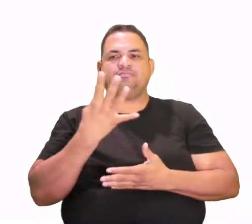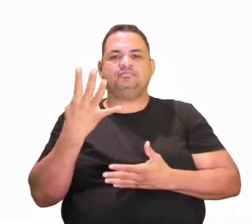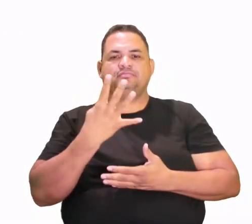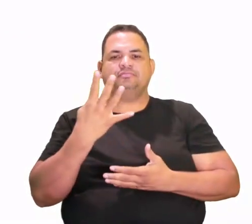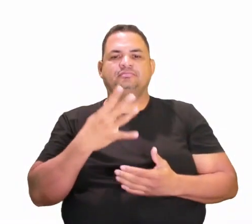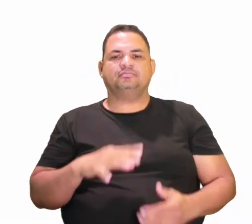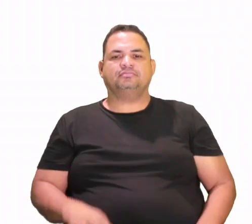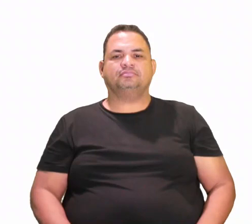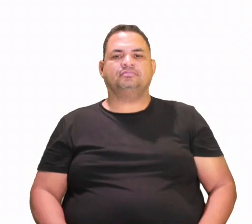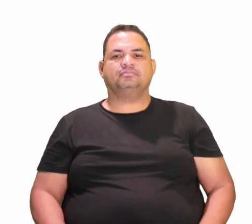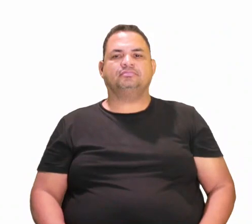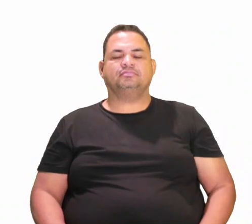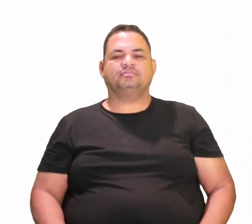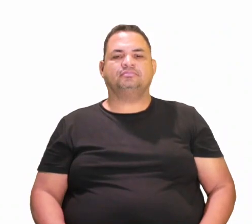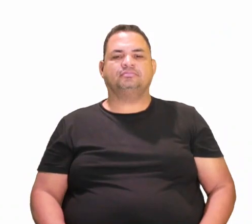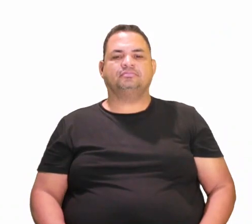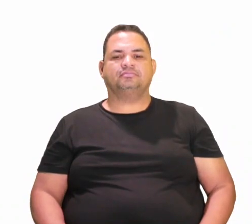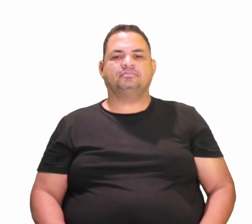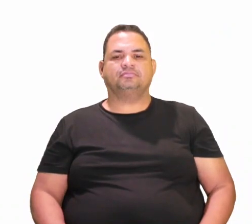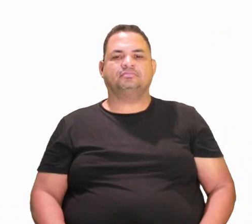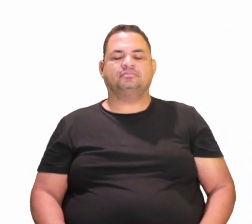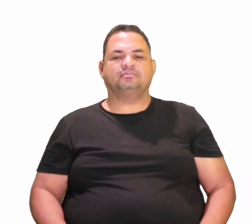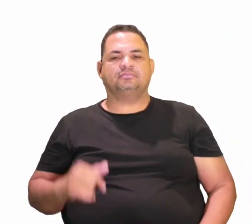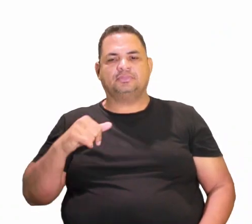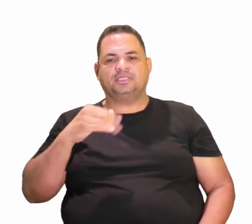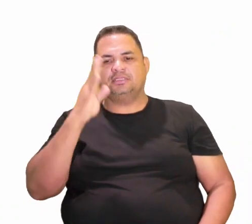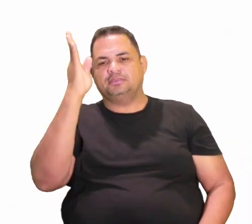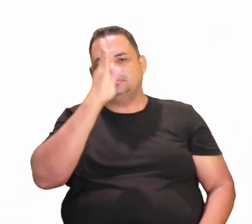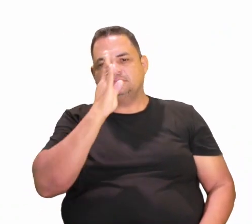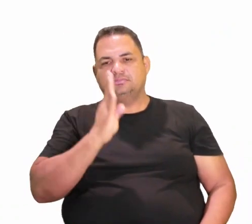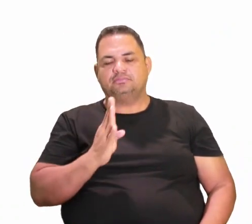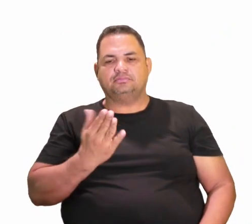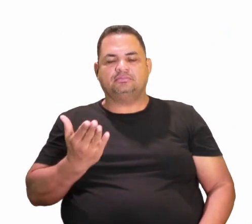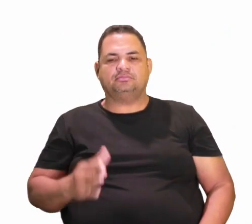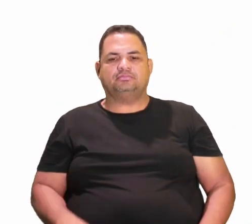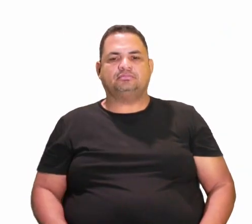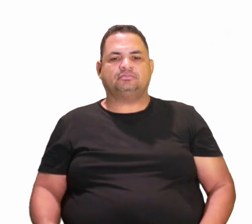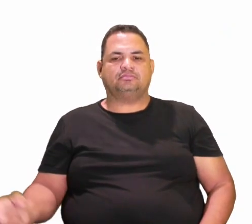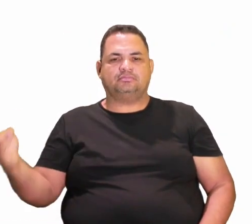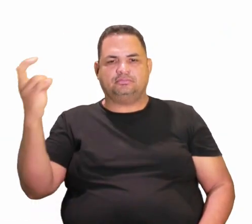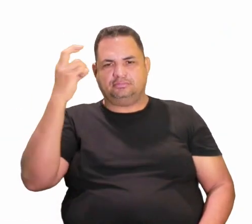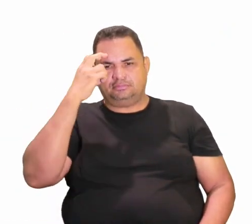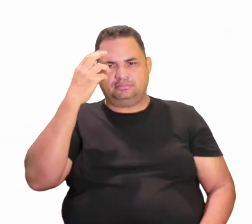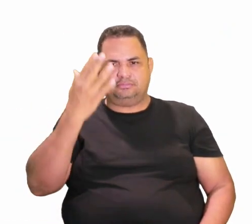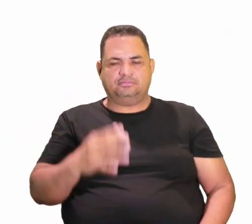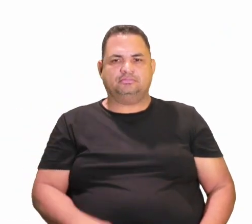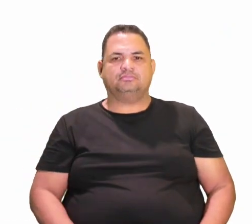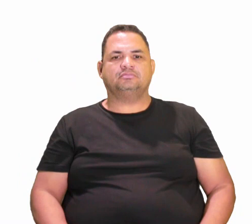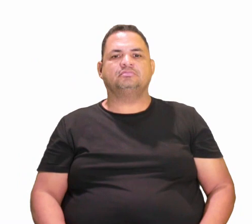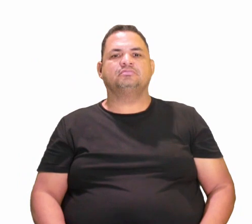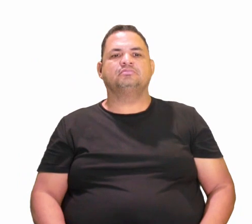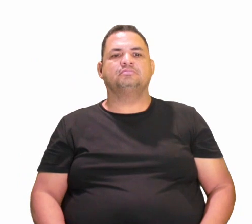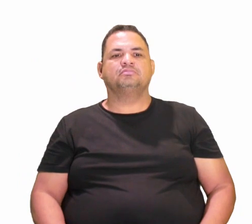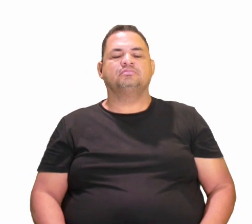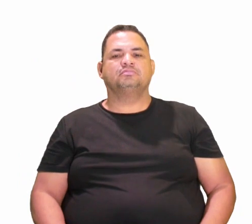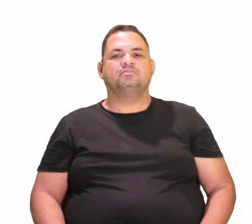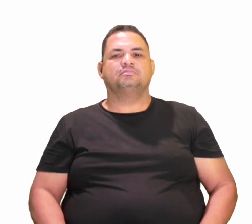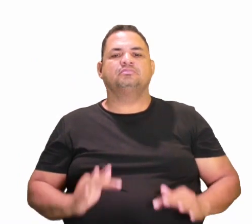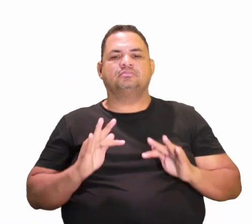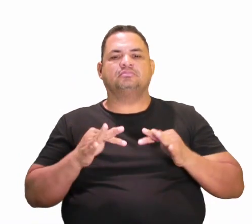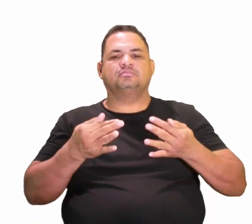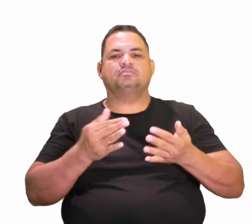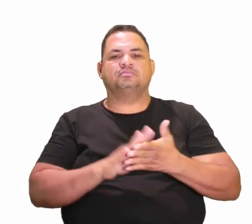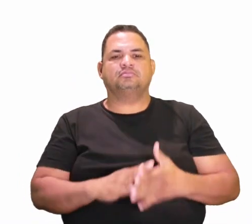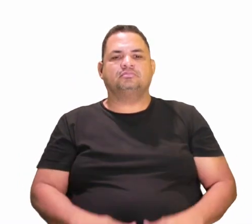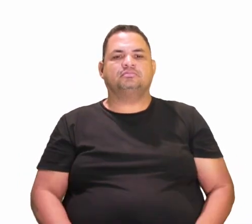4, fora essas aqui, inclusive essa aqui que é da nossa cultura. E o Easter foi o último,